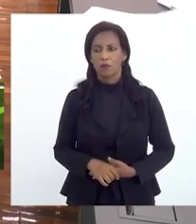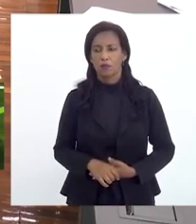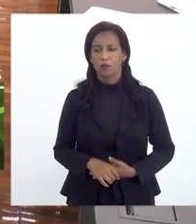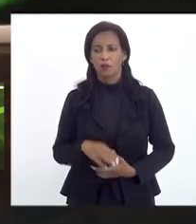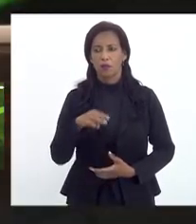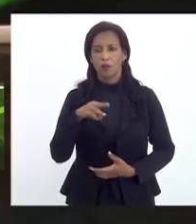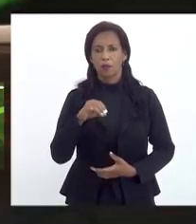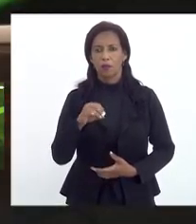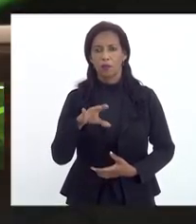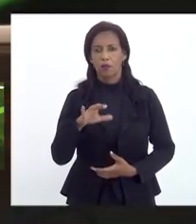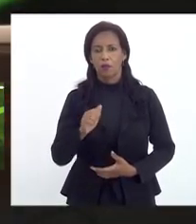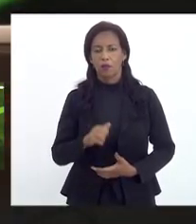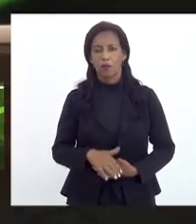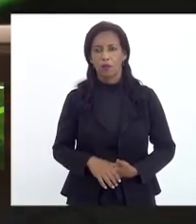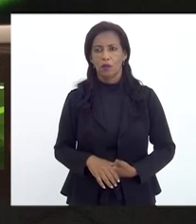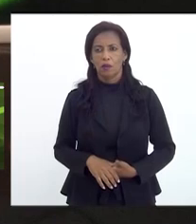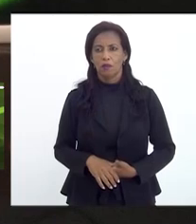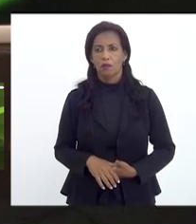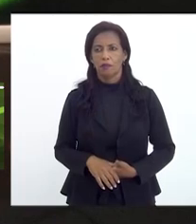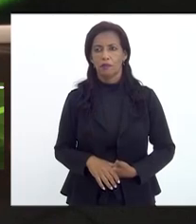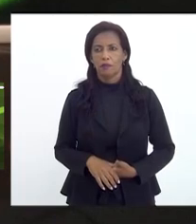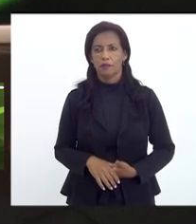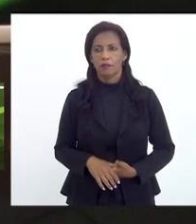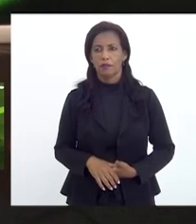Mônica Marta Vai